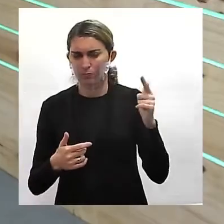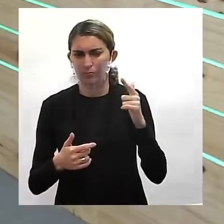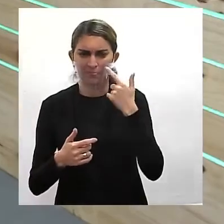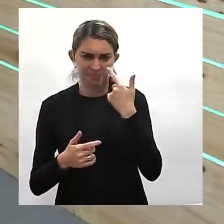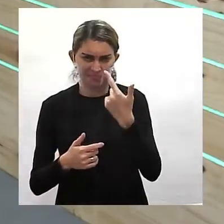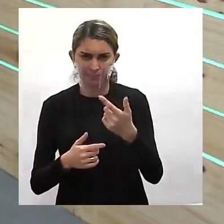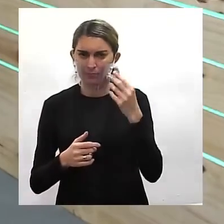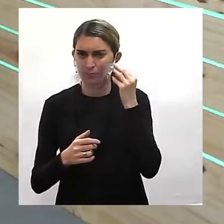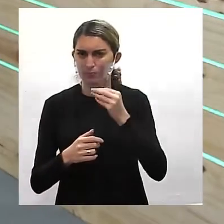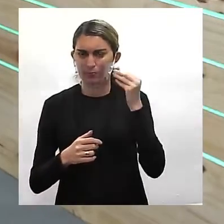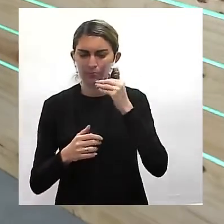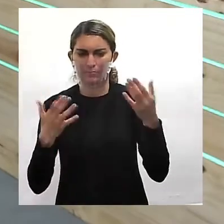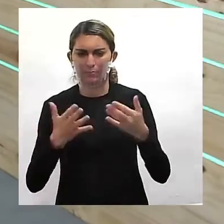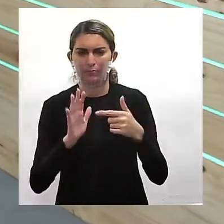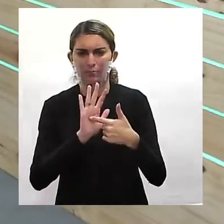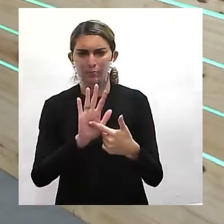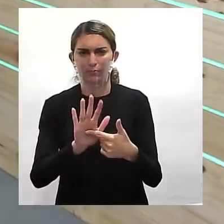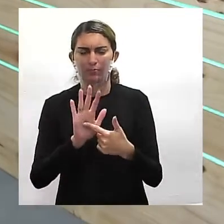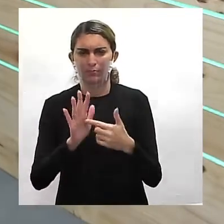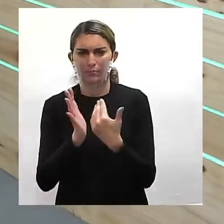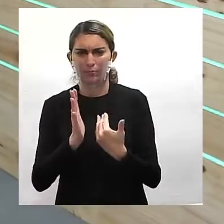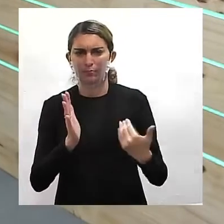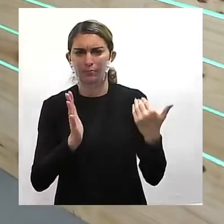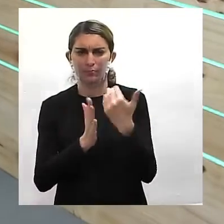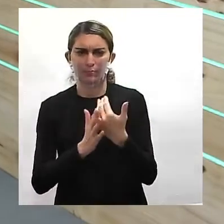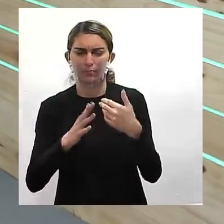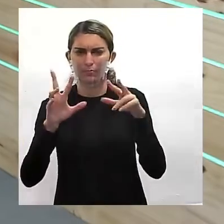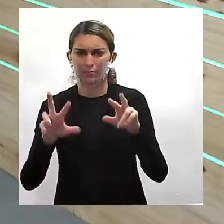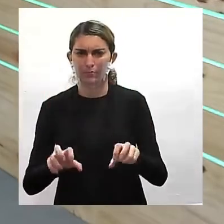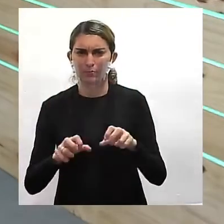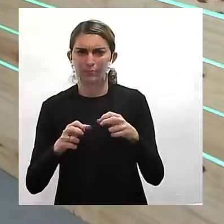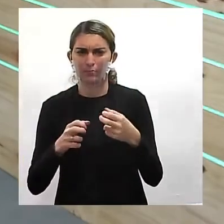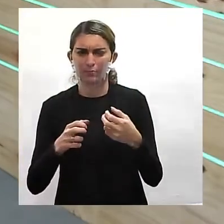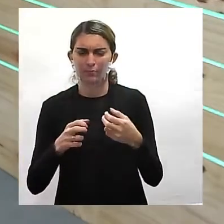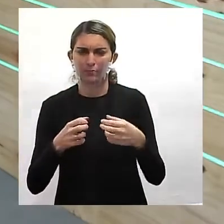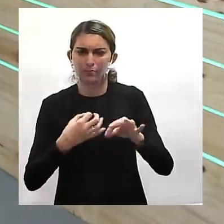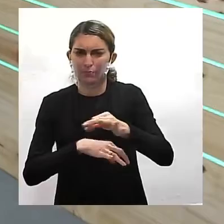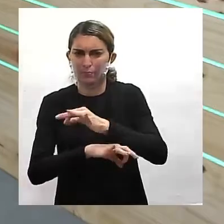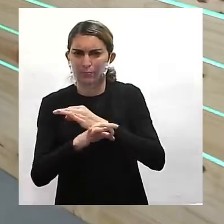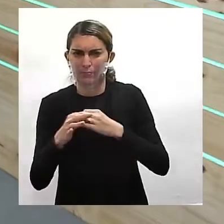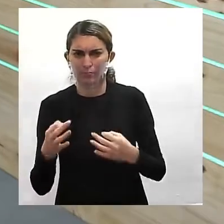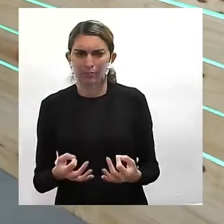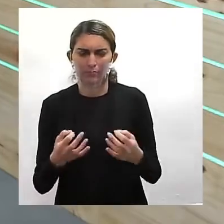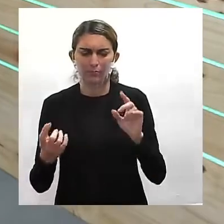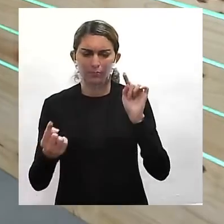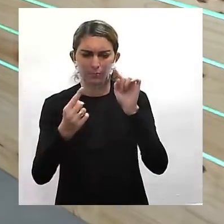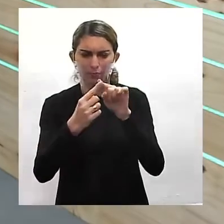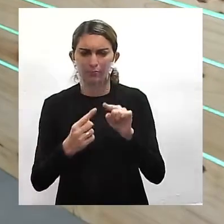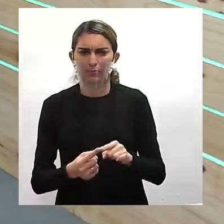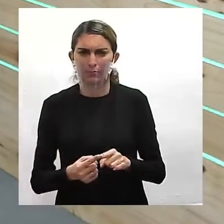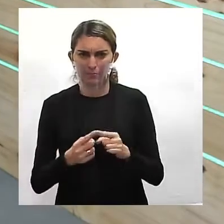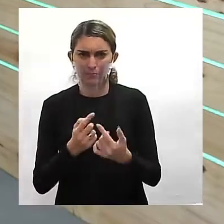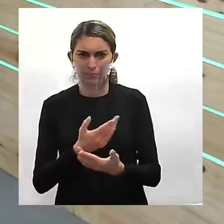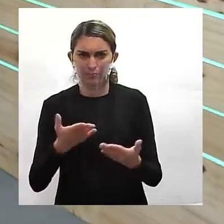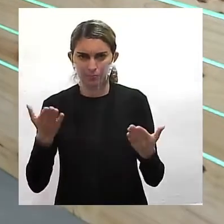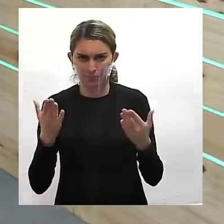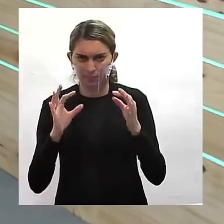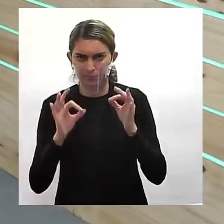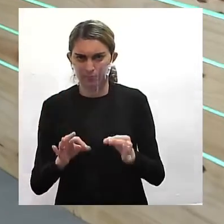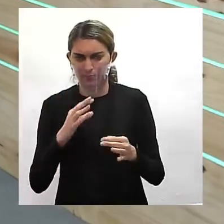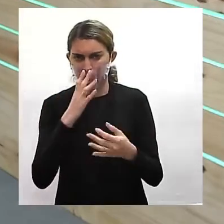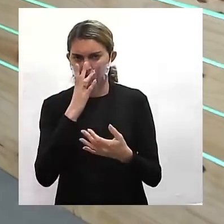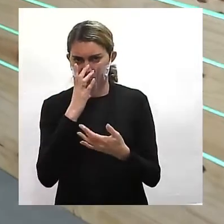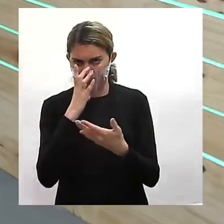A gente vai tentar hoje mostrar um pouquinho mais sobre as forças intermoleculares associadas a essas dissoluções. Tá certo,